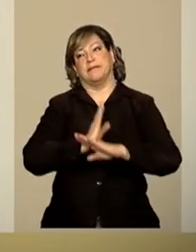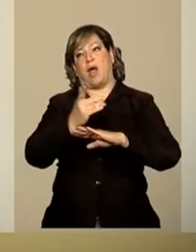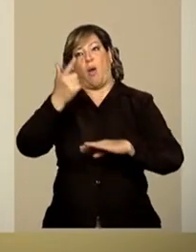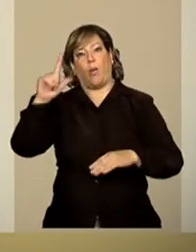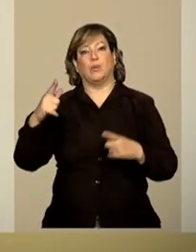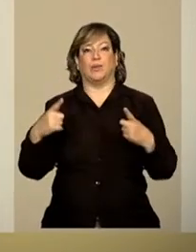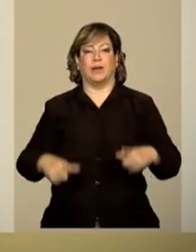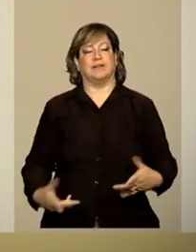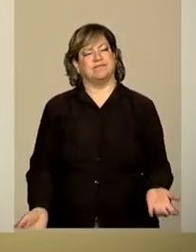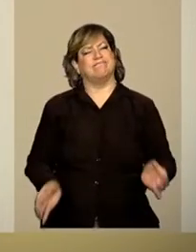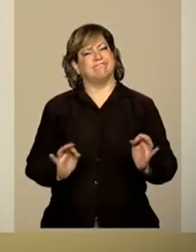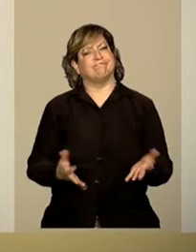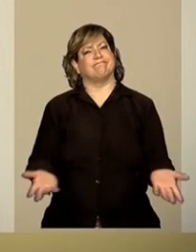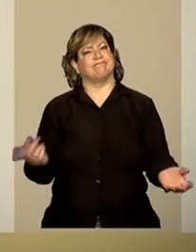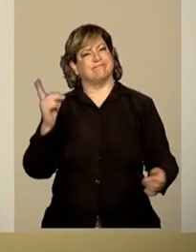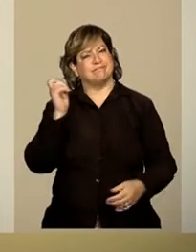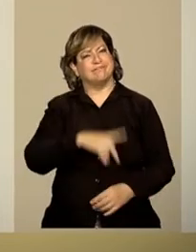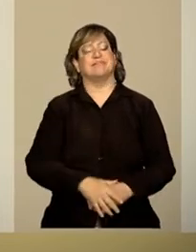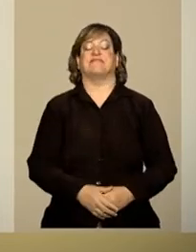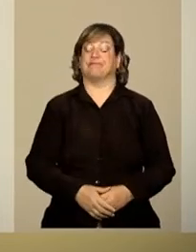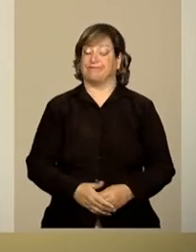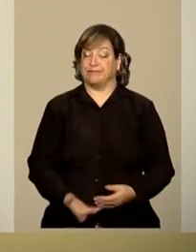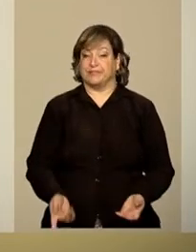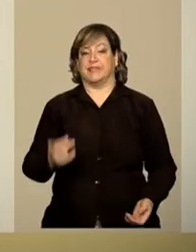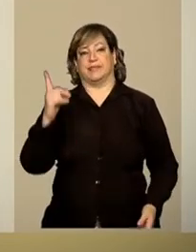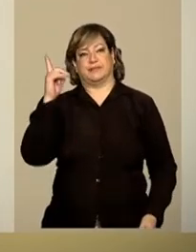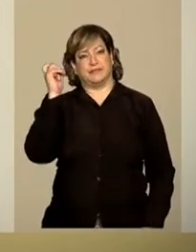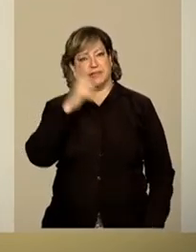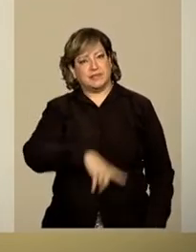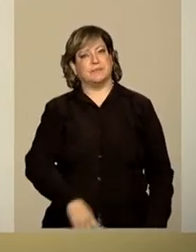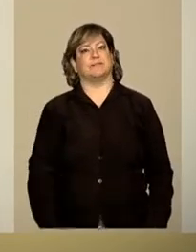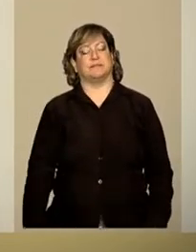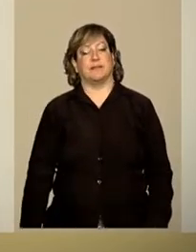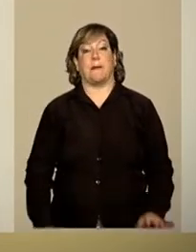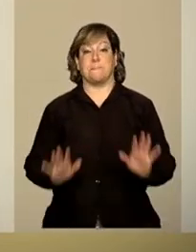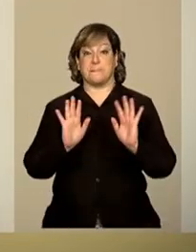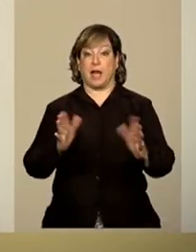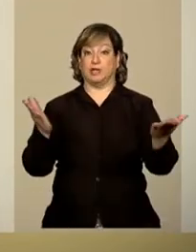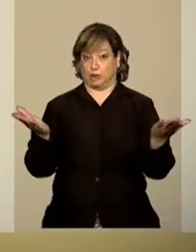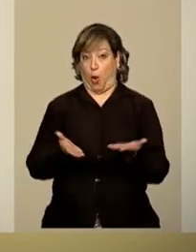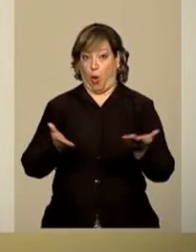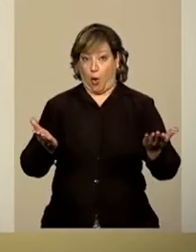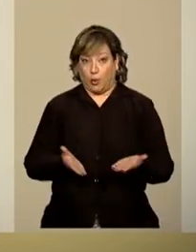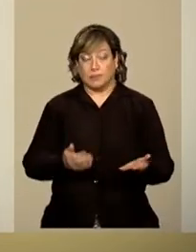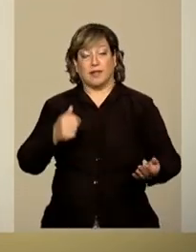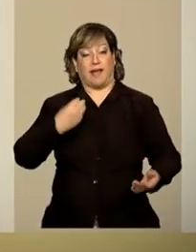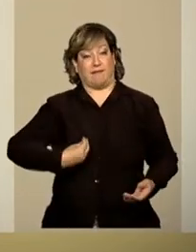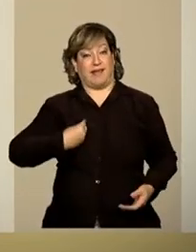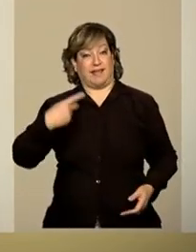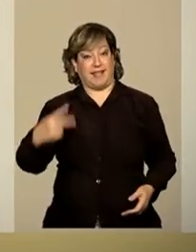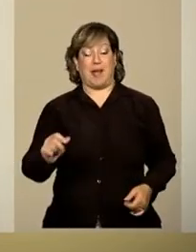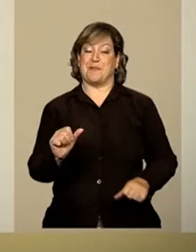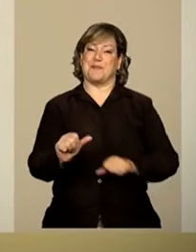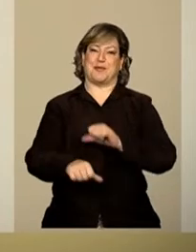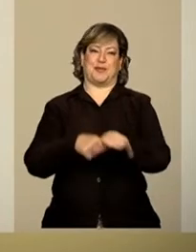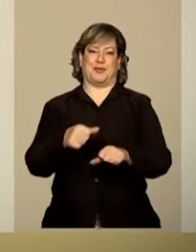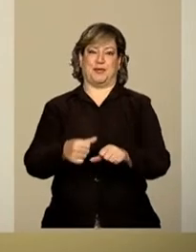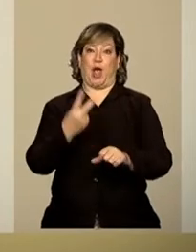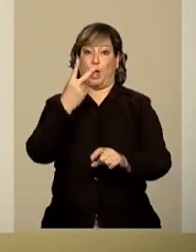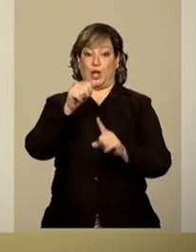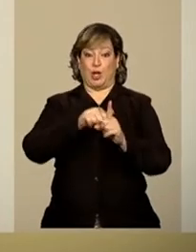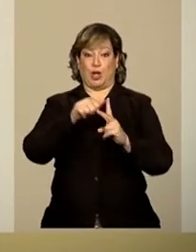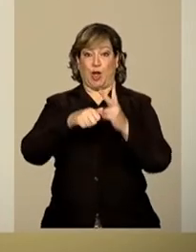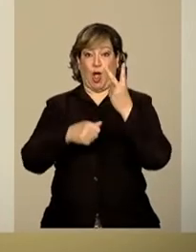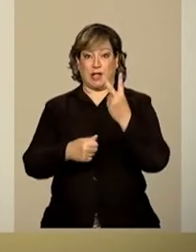outro lugar que coisa É isso aí Luciano que coisa mas a vida dela mudou a dois meses